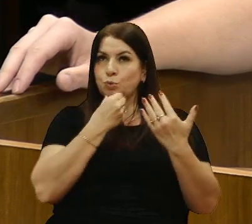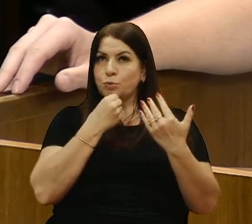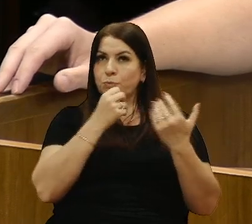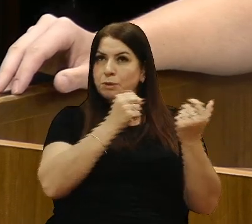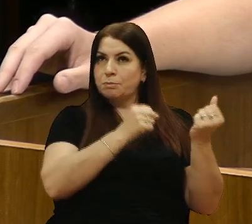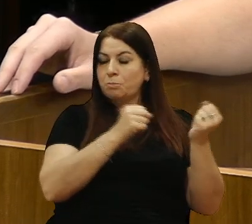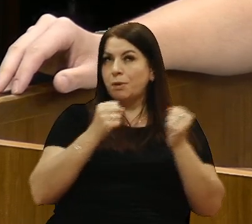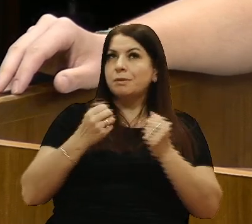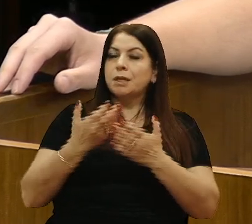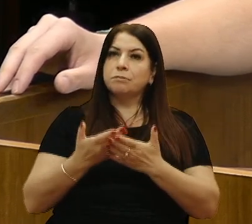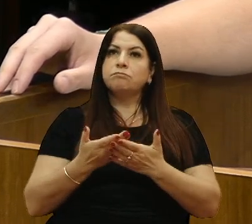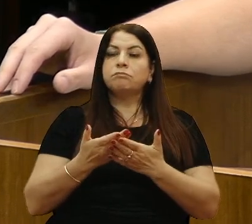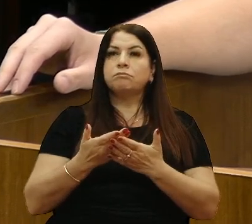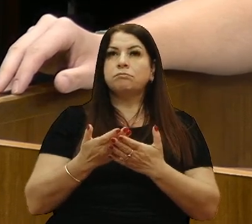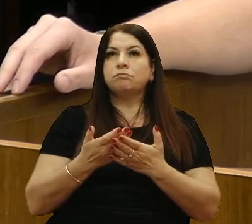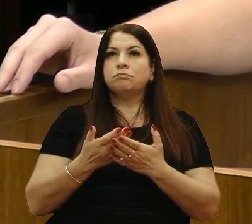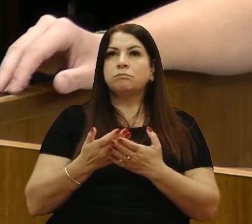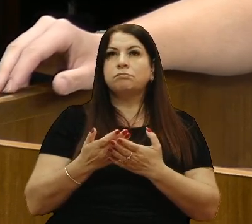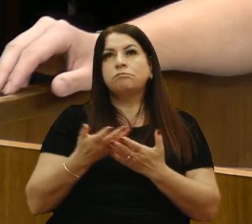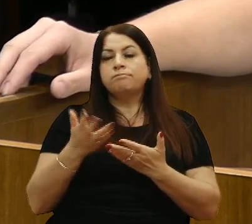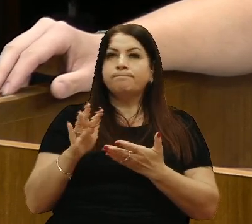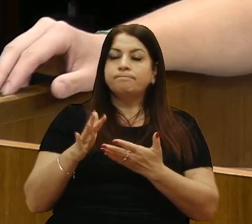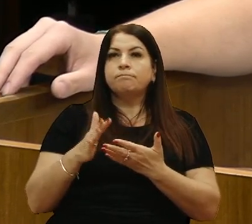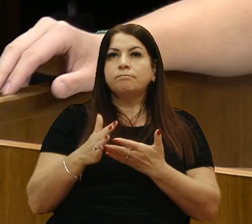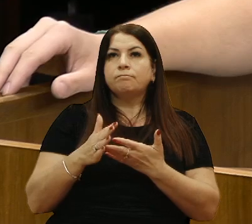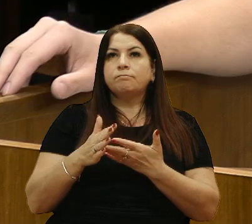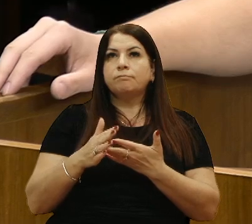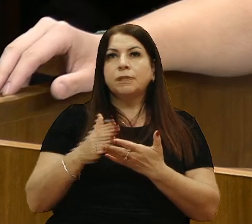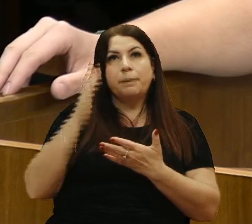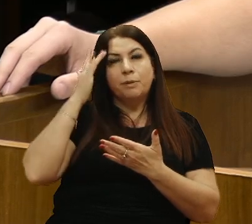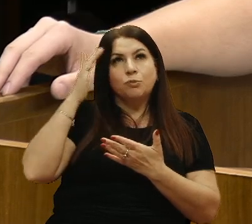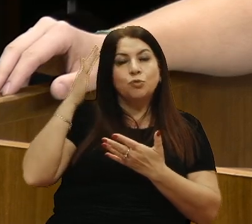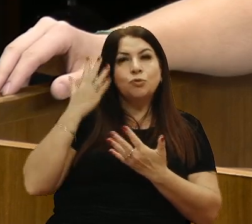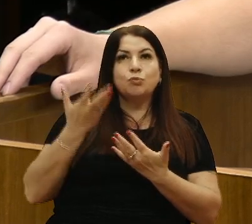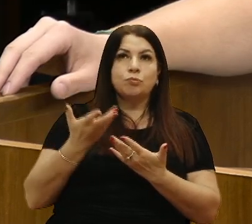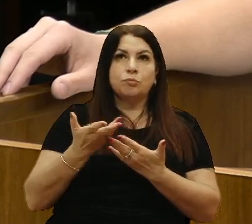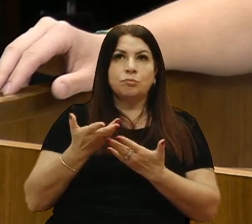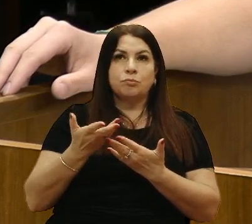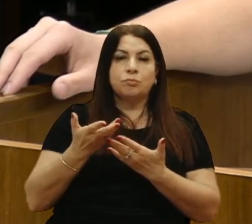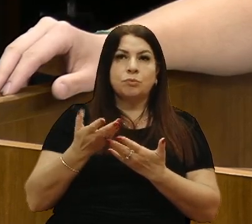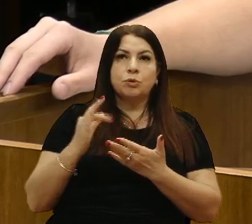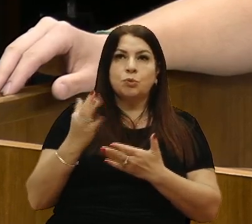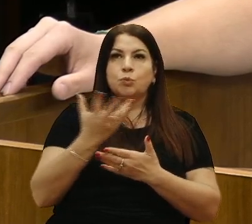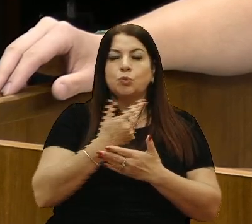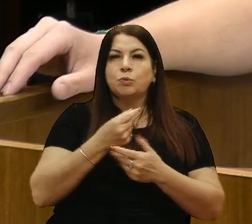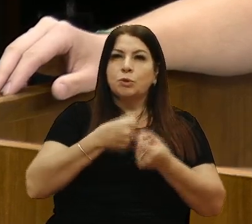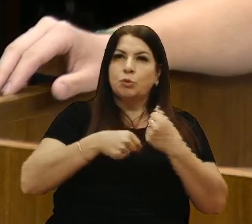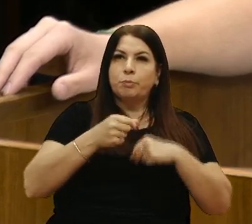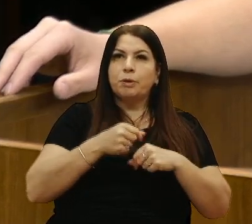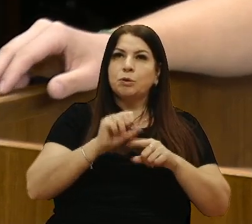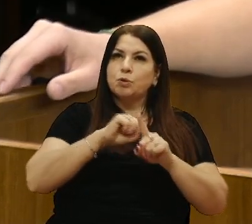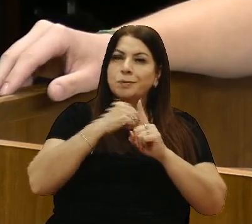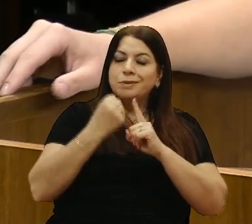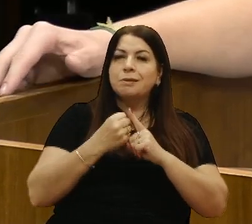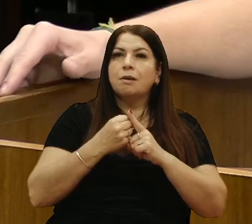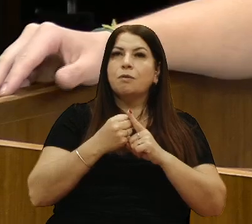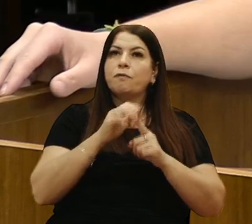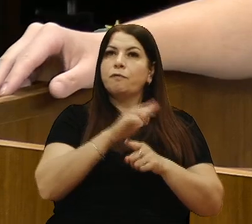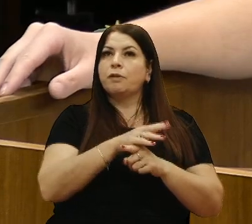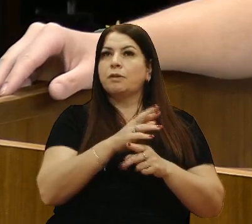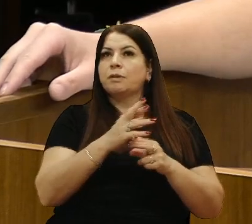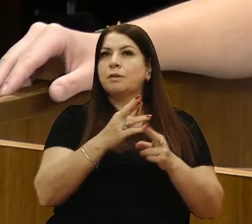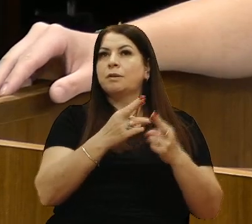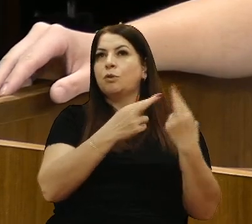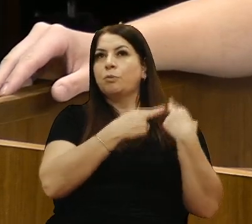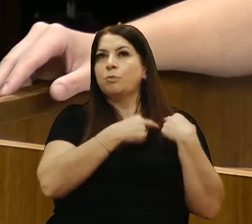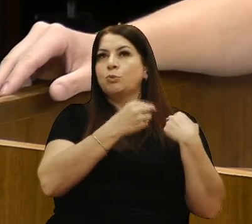poder que pressupõe, né, que toda a questão econômica, social, enfim, ficaria sobre o